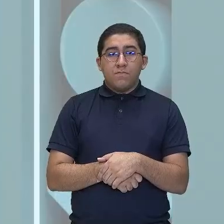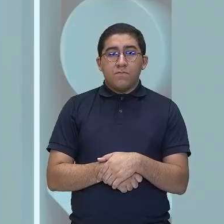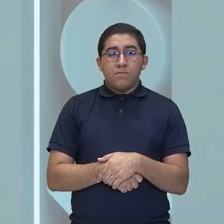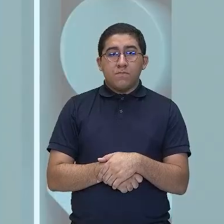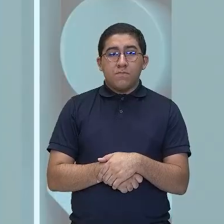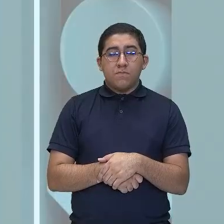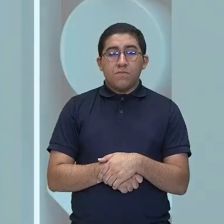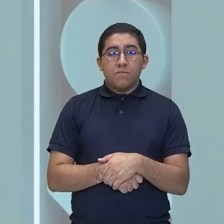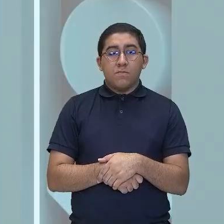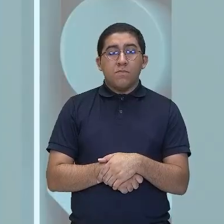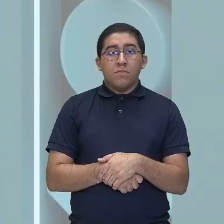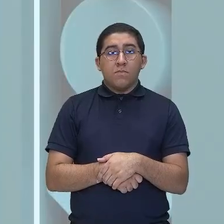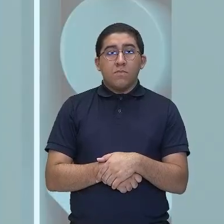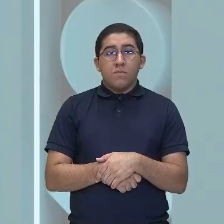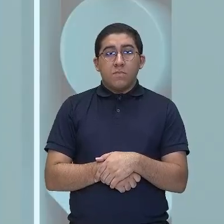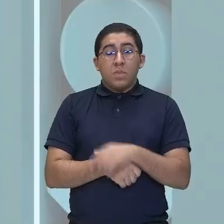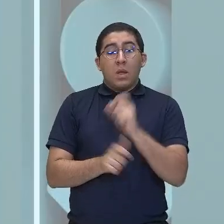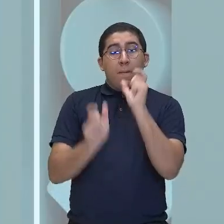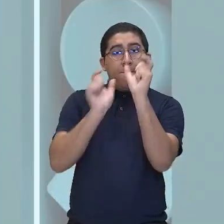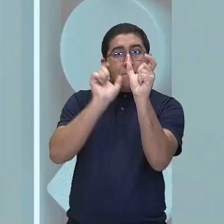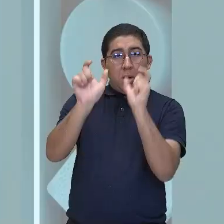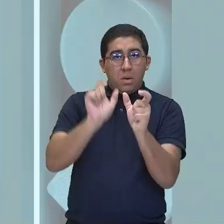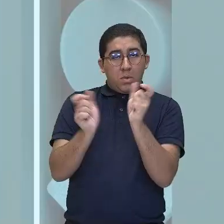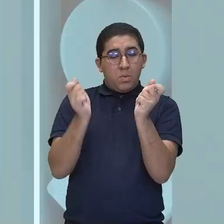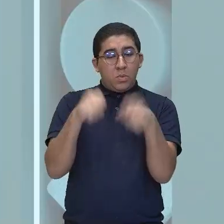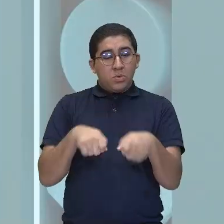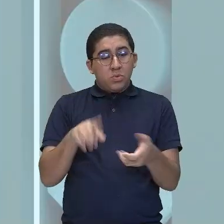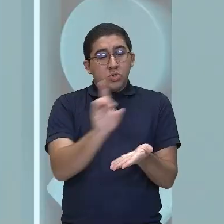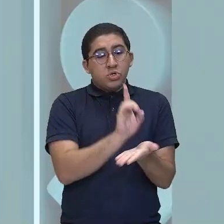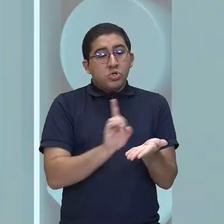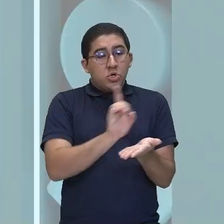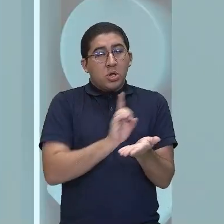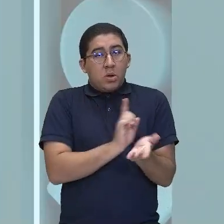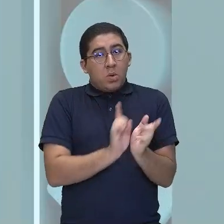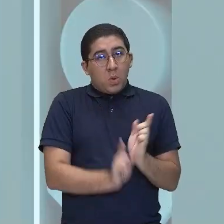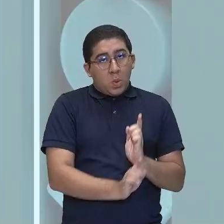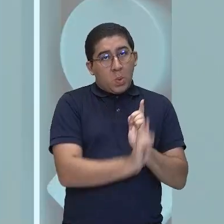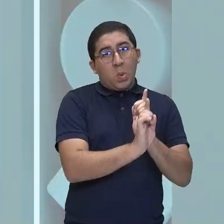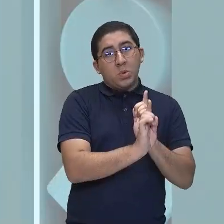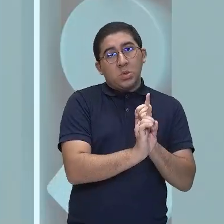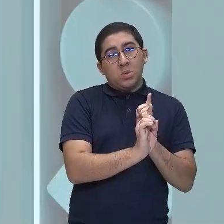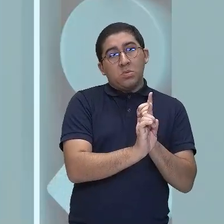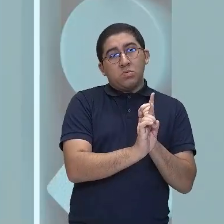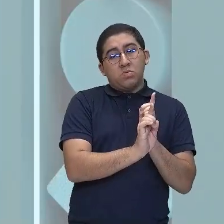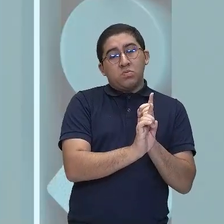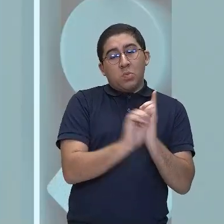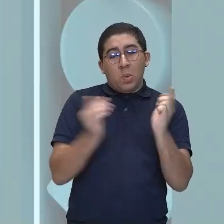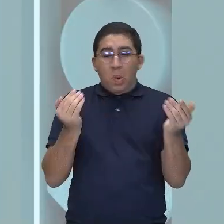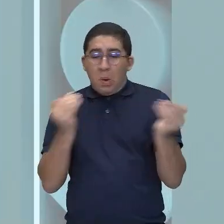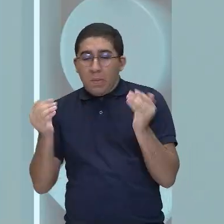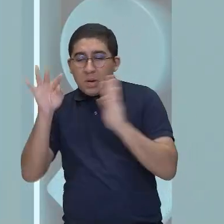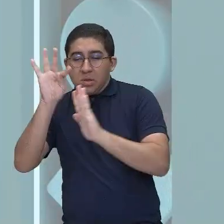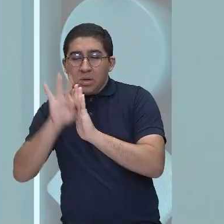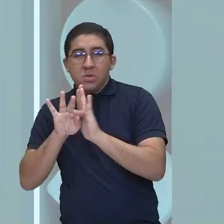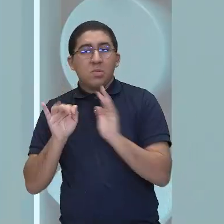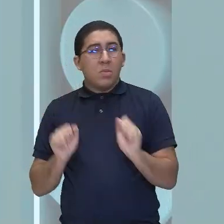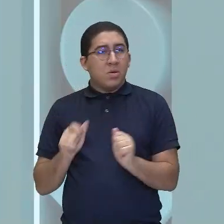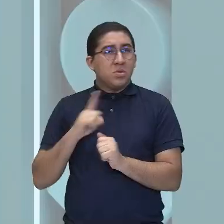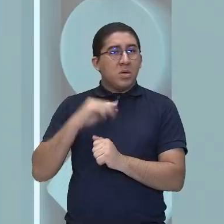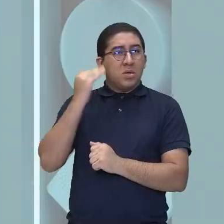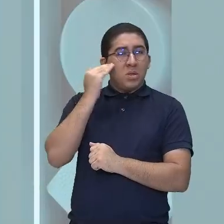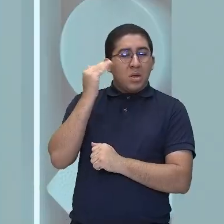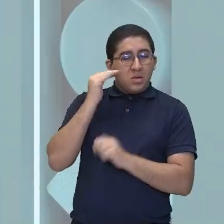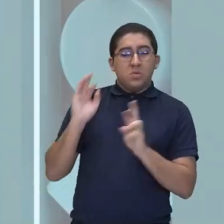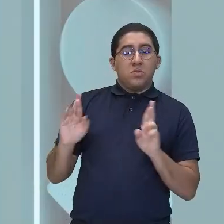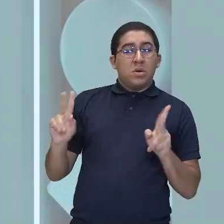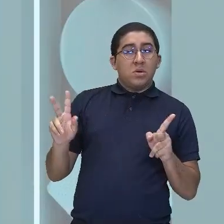no dicionário, a gente pode ter uma interpretação daquilo que o escritor quis dizer. Porém,